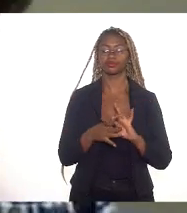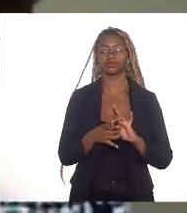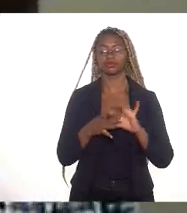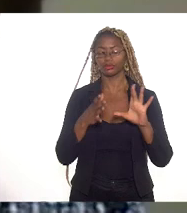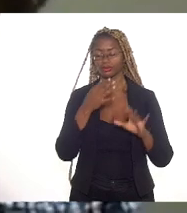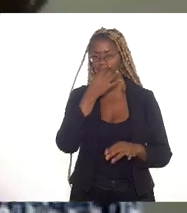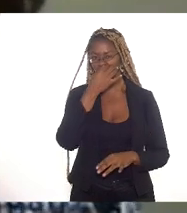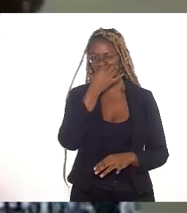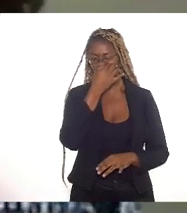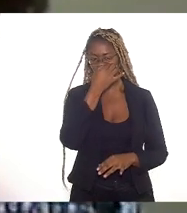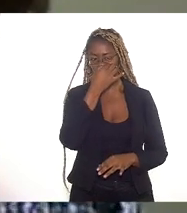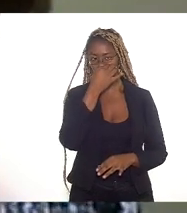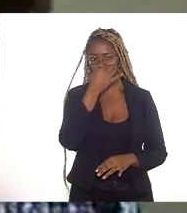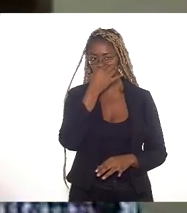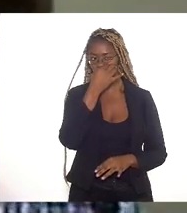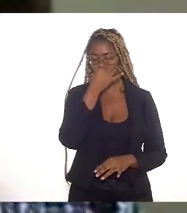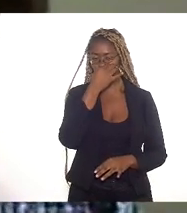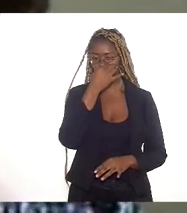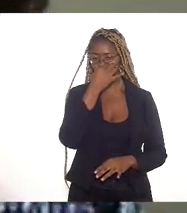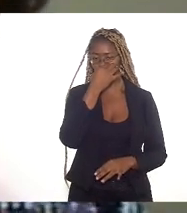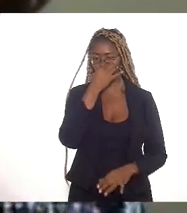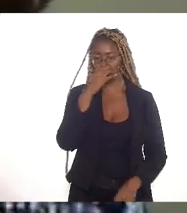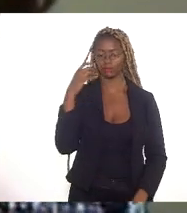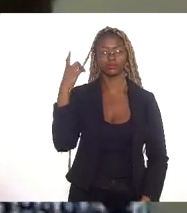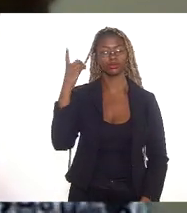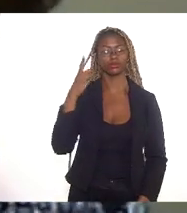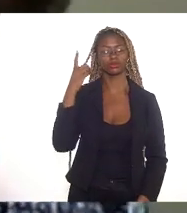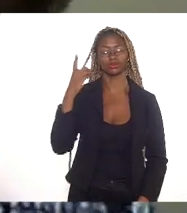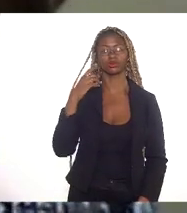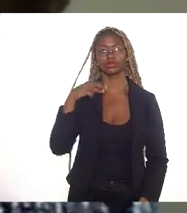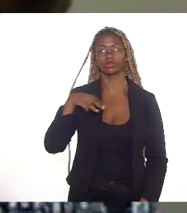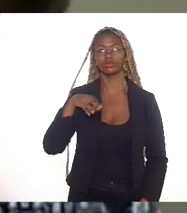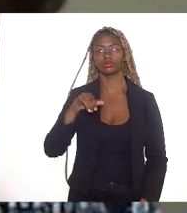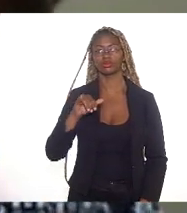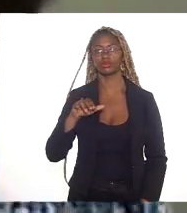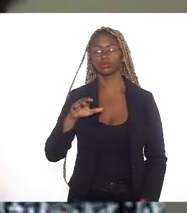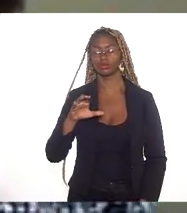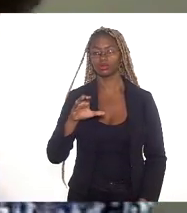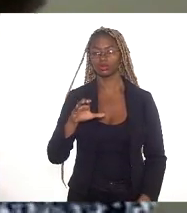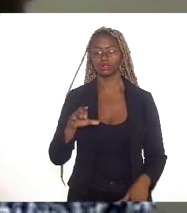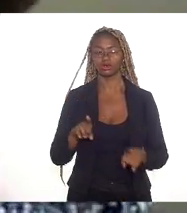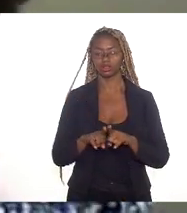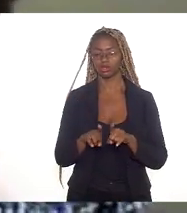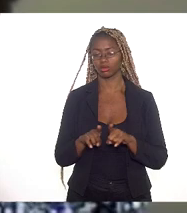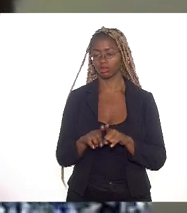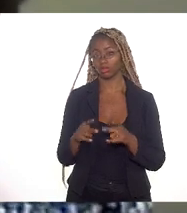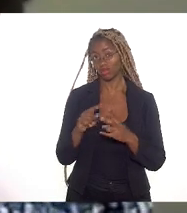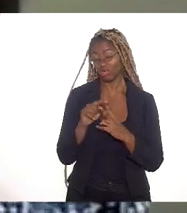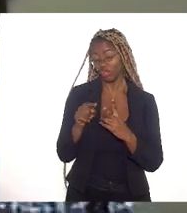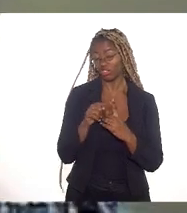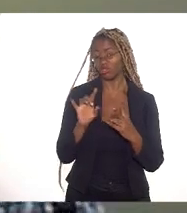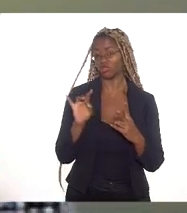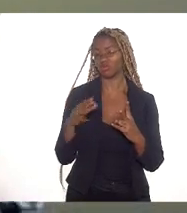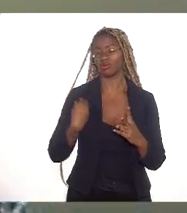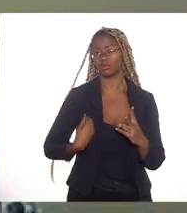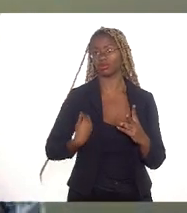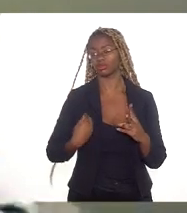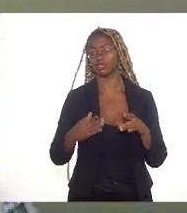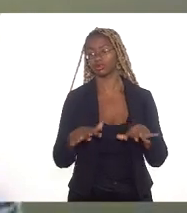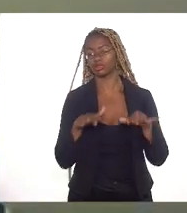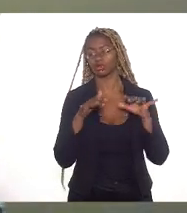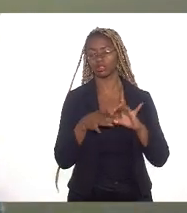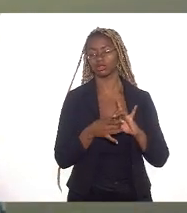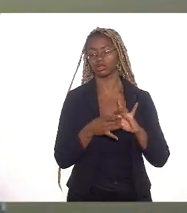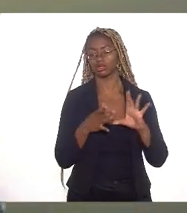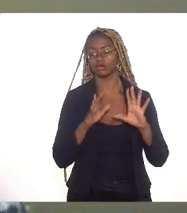o deputado Carlos Mink, como eu e tantos outros, aliás, só nós dois estávamos na audiência, mas